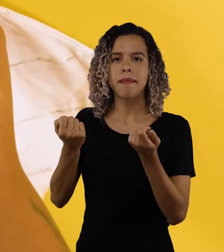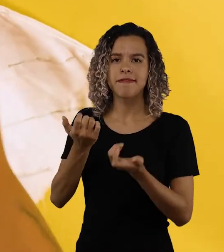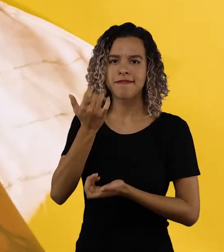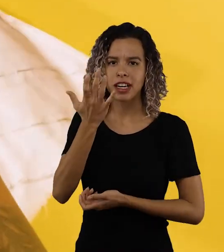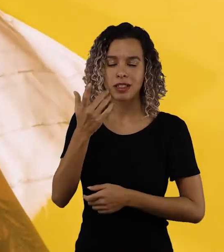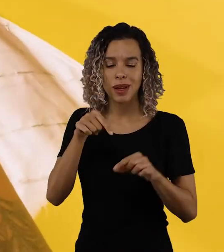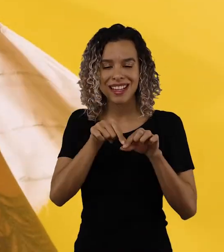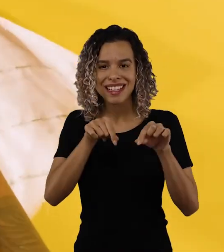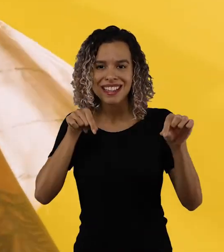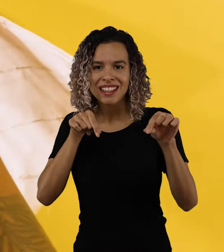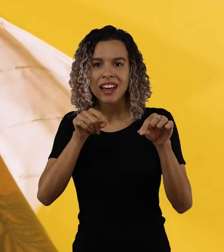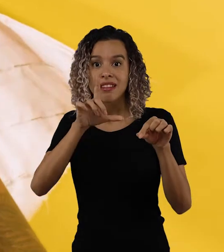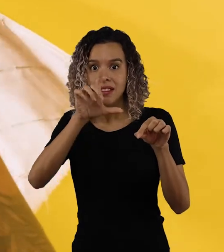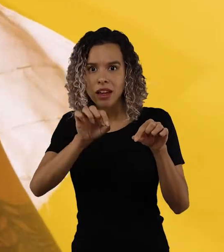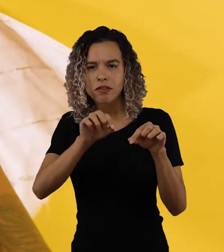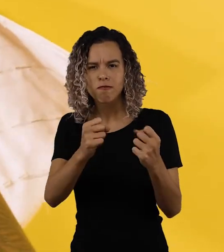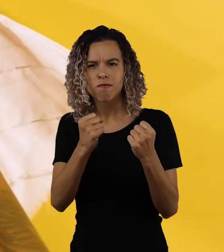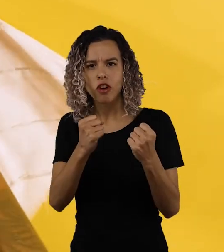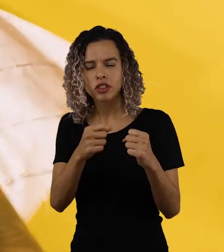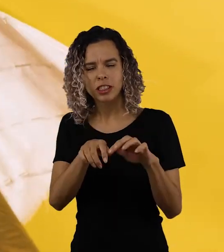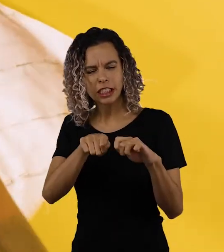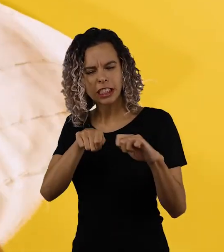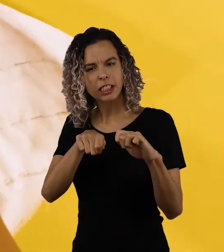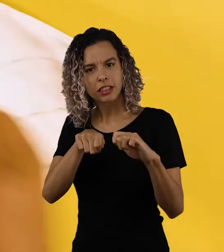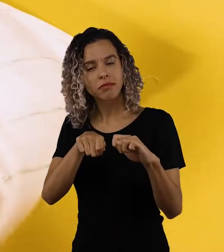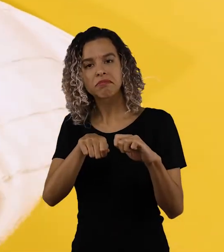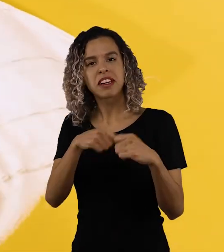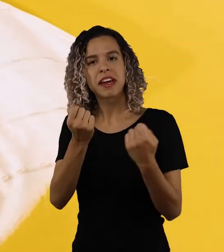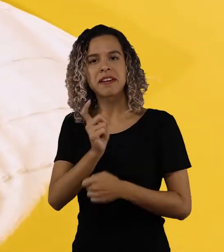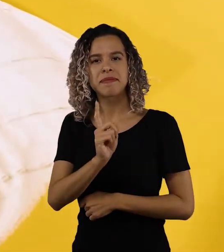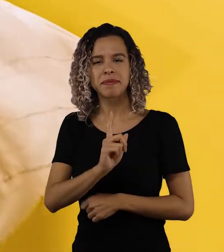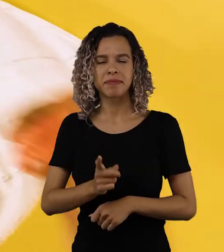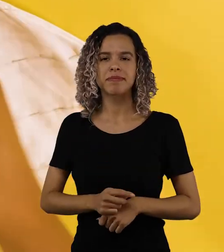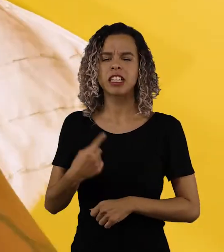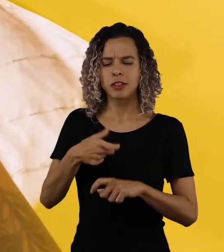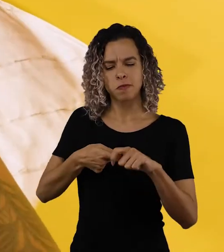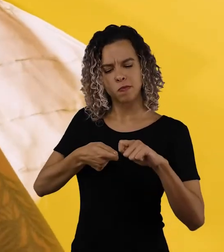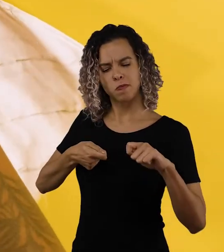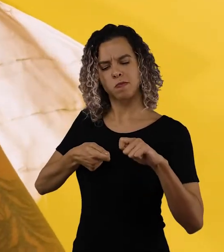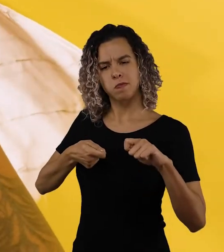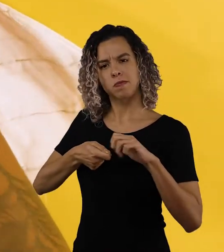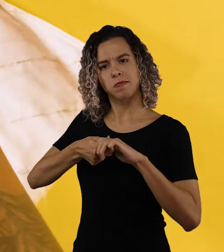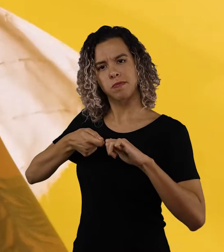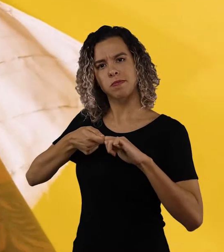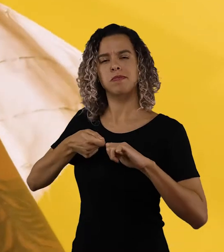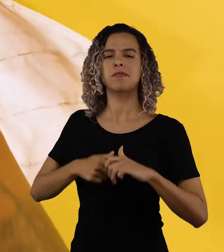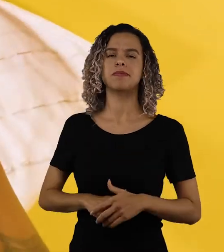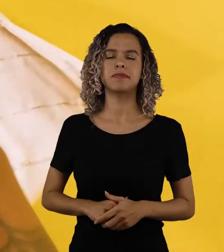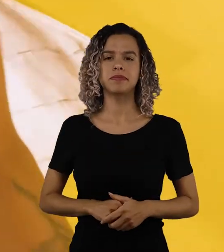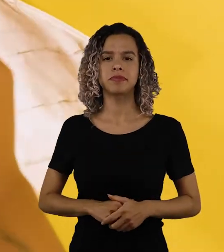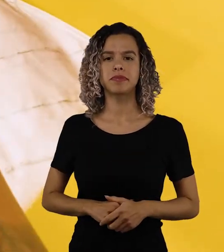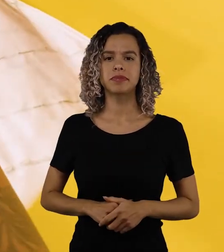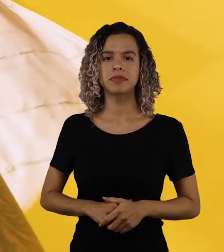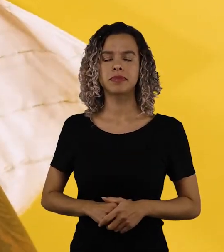muita facilidade. Essa linha tem uma resistência necessária para a gente conseguir puxar e prender